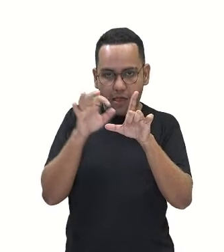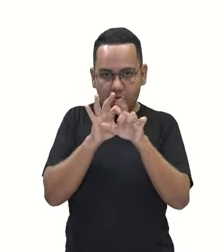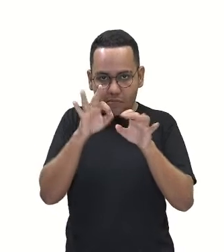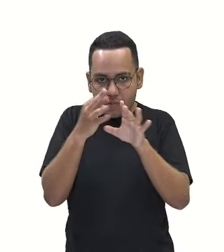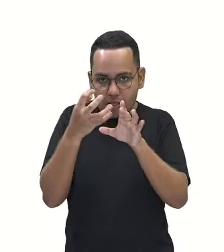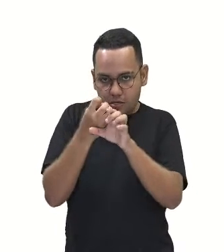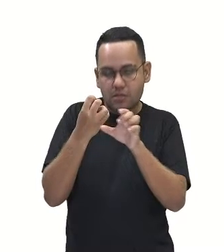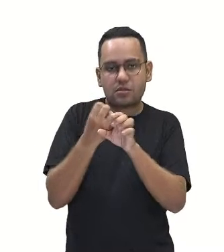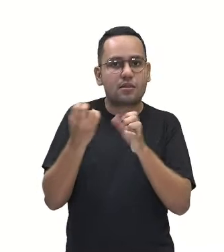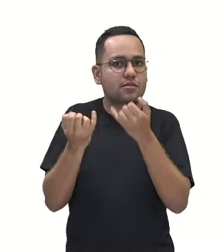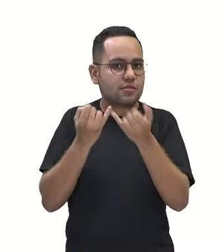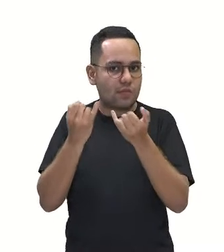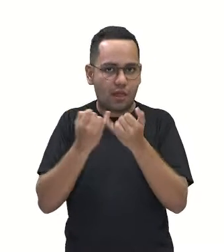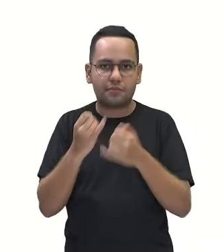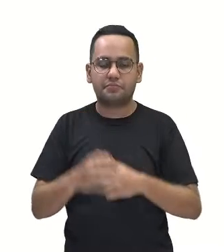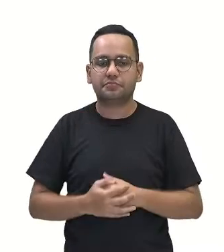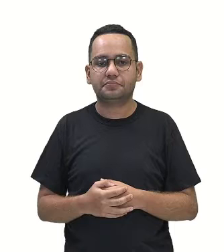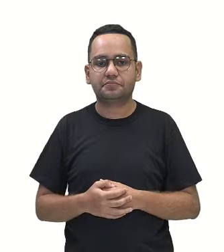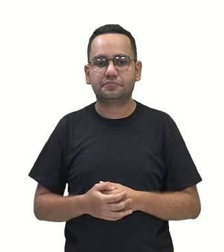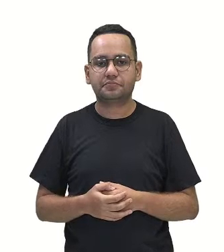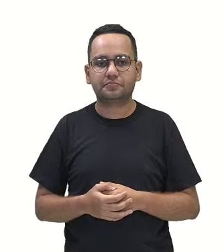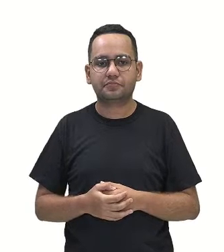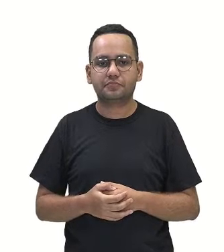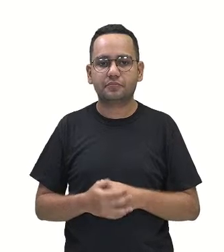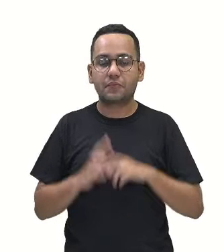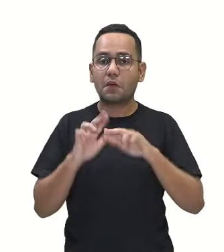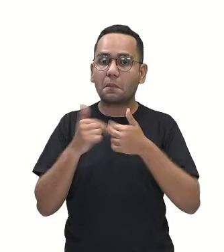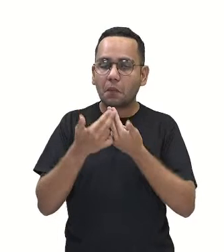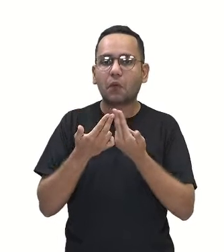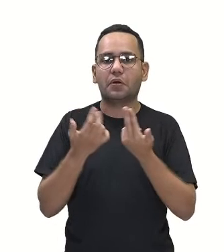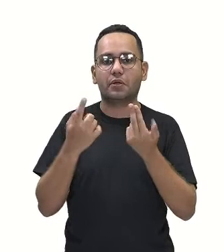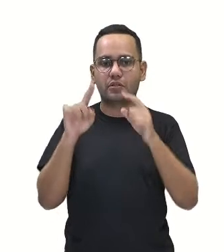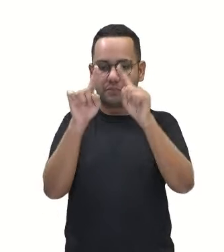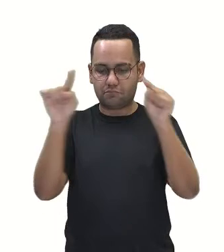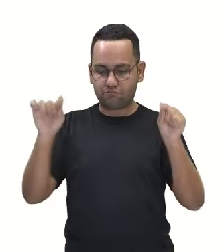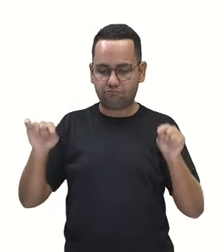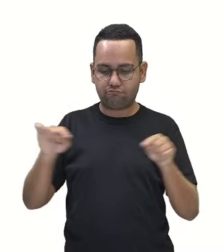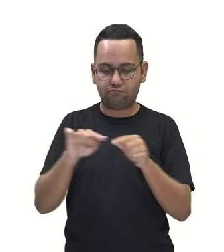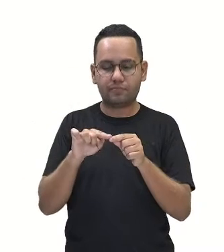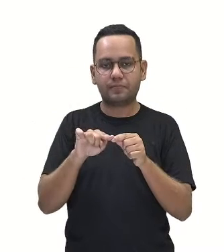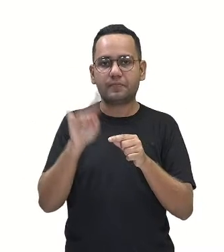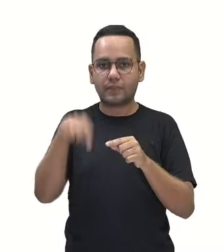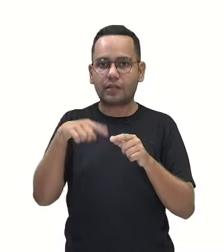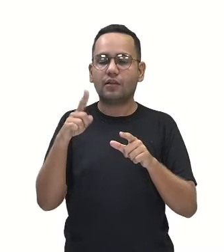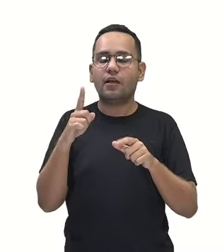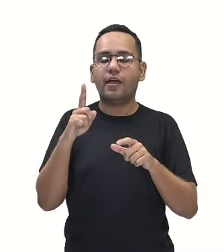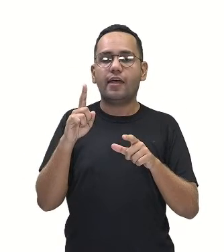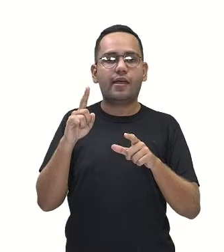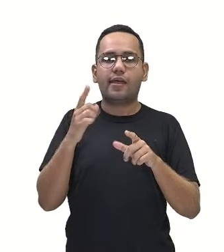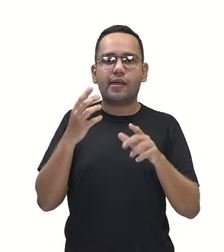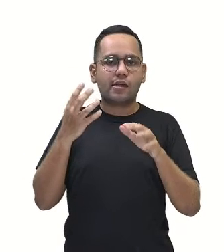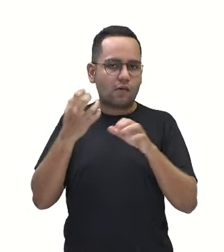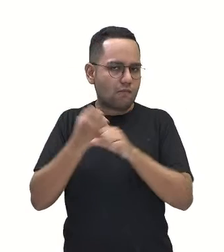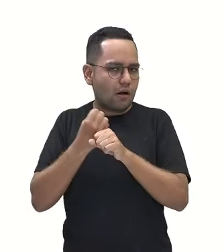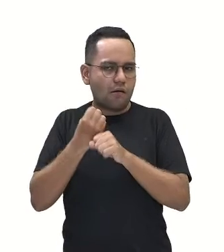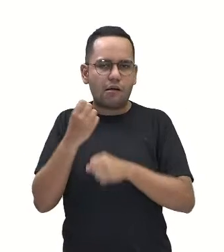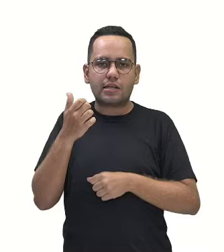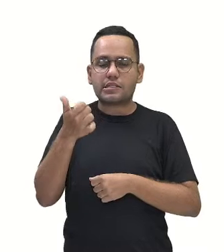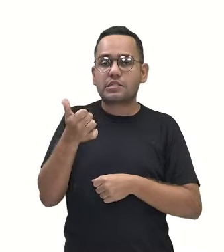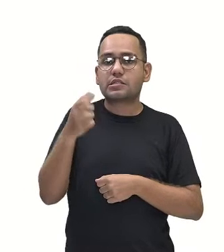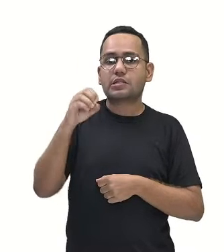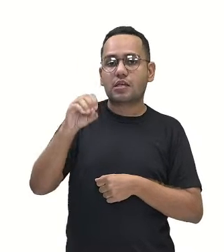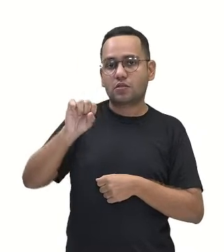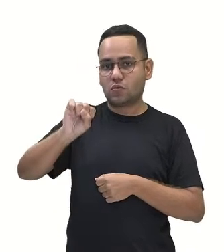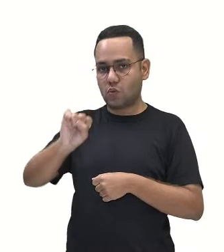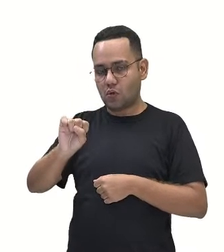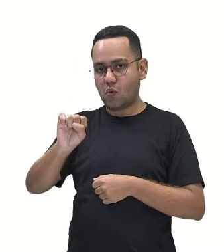os ângulos internos de um pentágono regular é igual a 108, tá? Então, todos